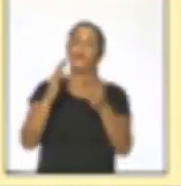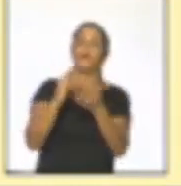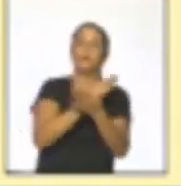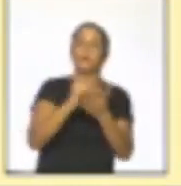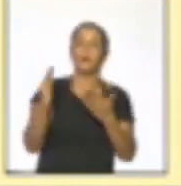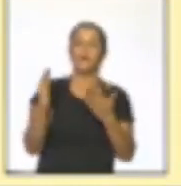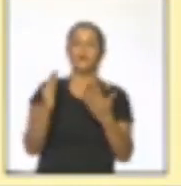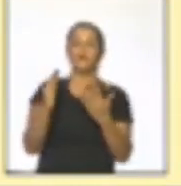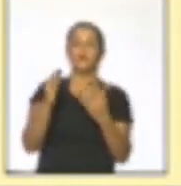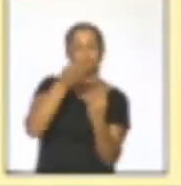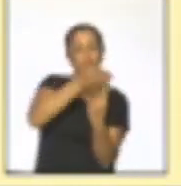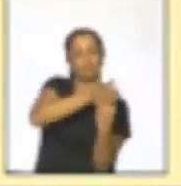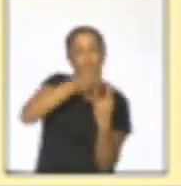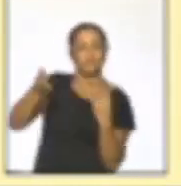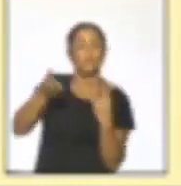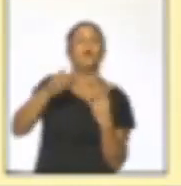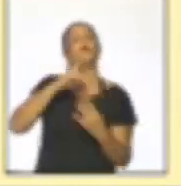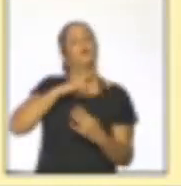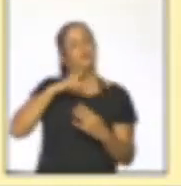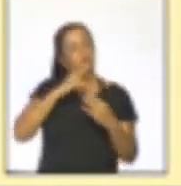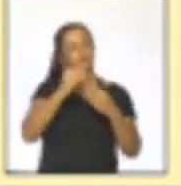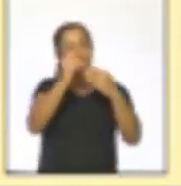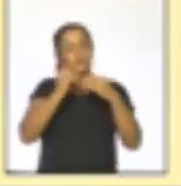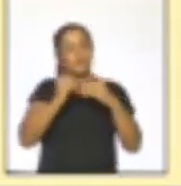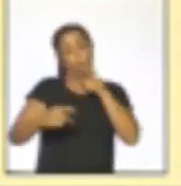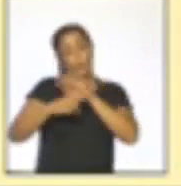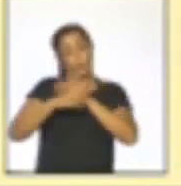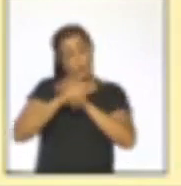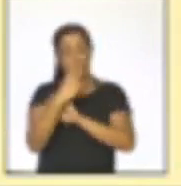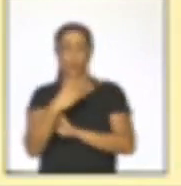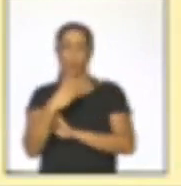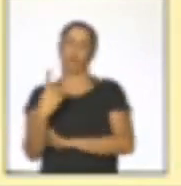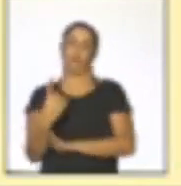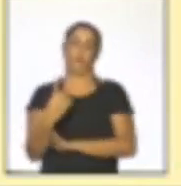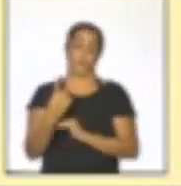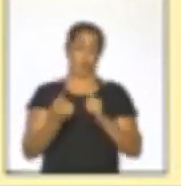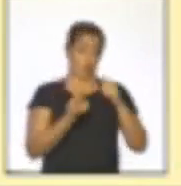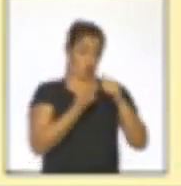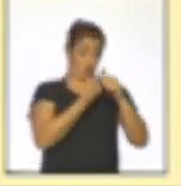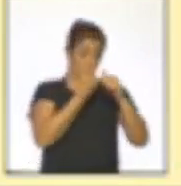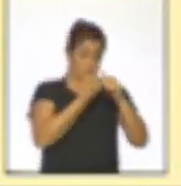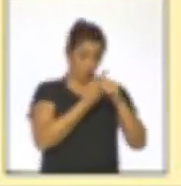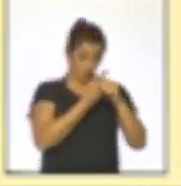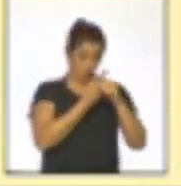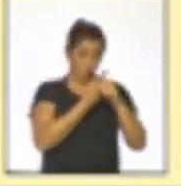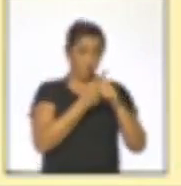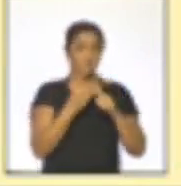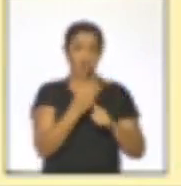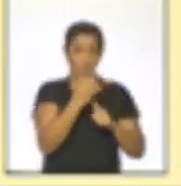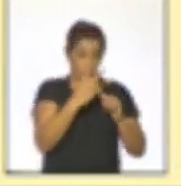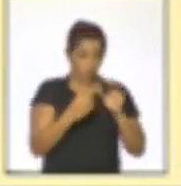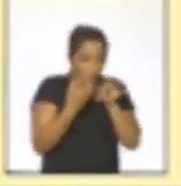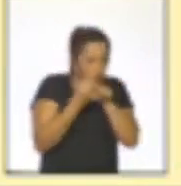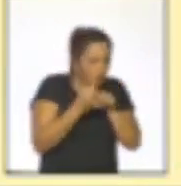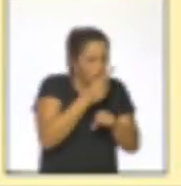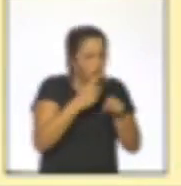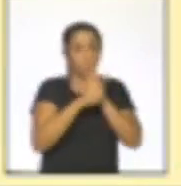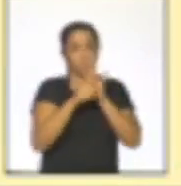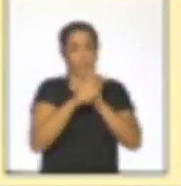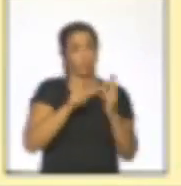né? Desceu o parzinho 41. Então, o primeiro valor da raiz vai ser o